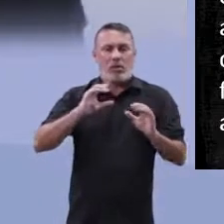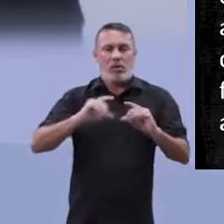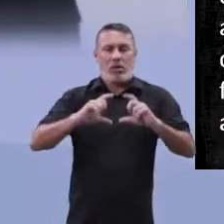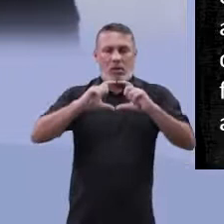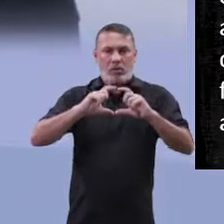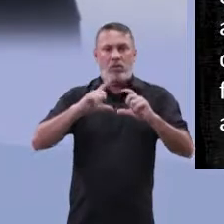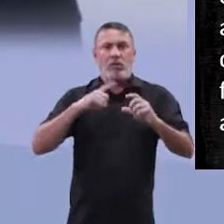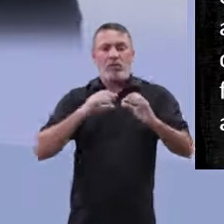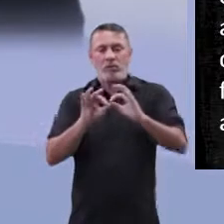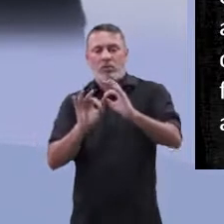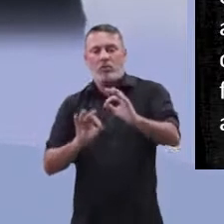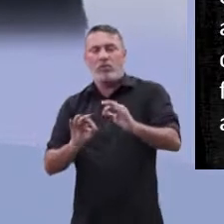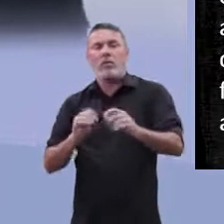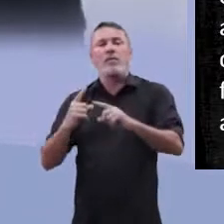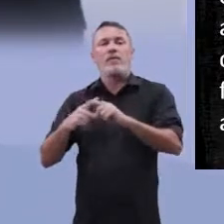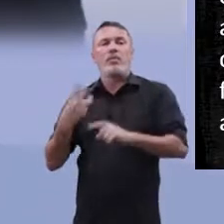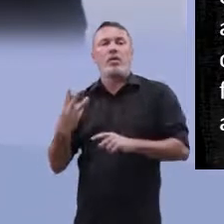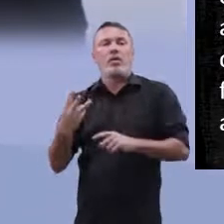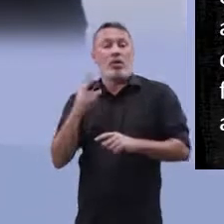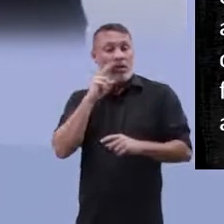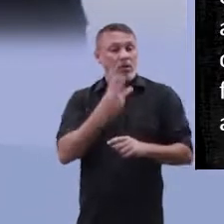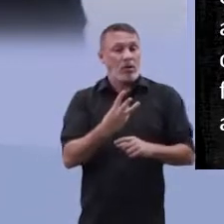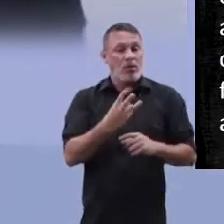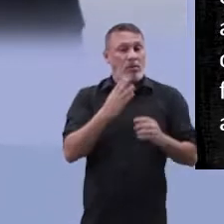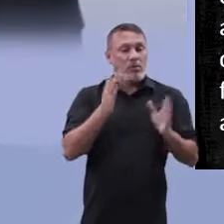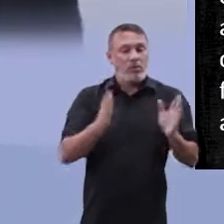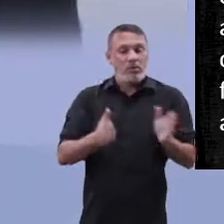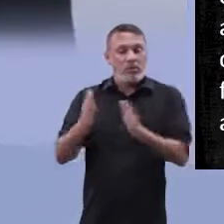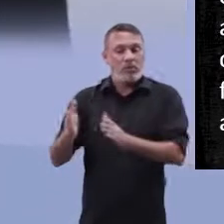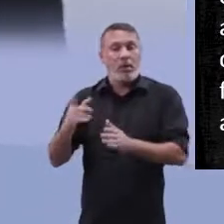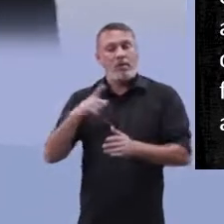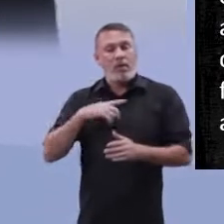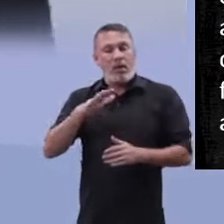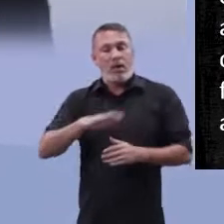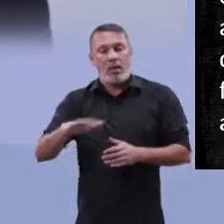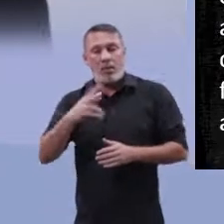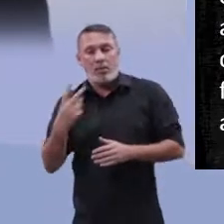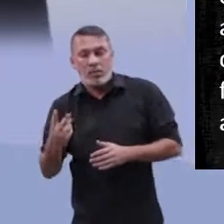Comprimento vezes a largura vezes a altura. Você multiplica 3 medidas.